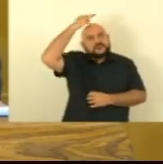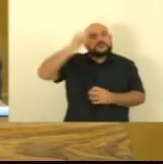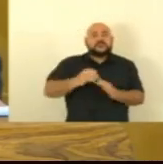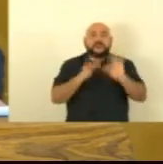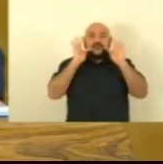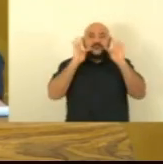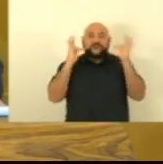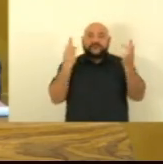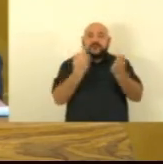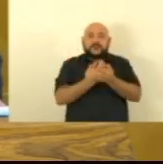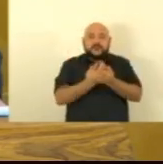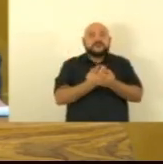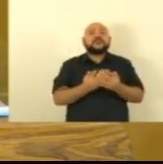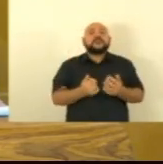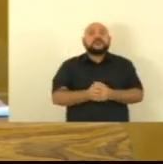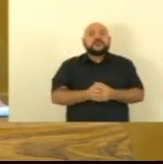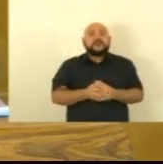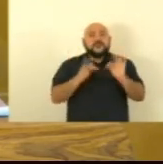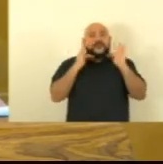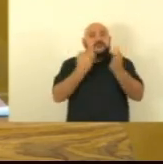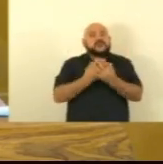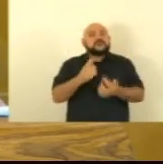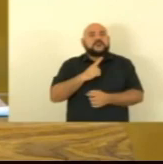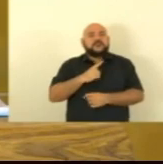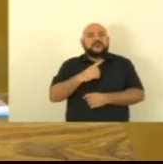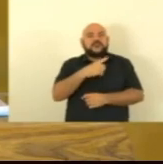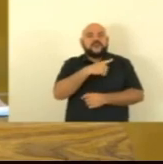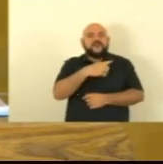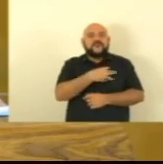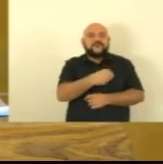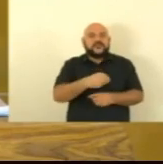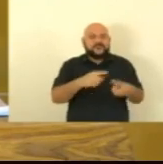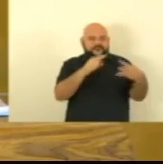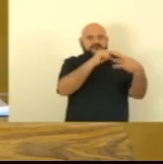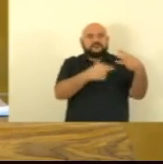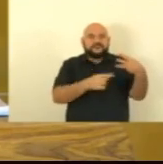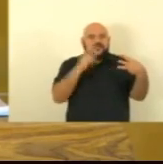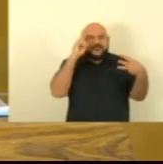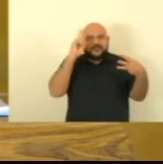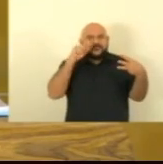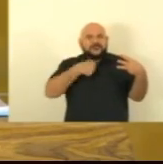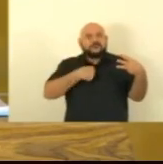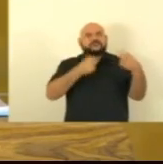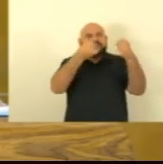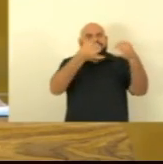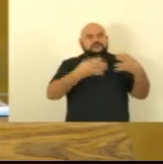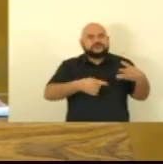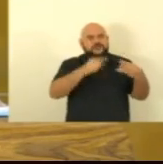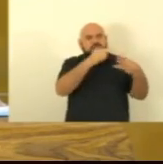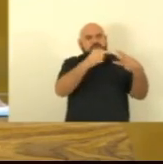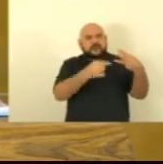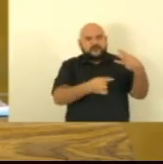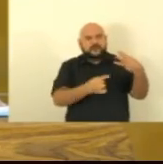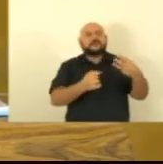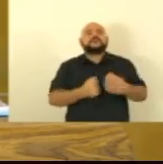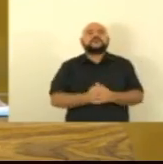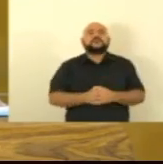Famílias atípicas capixaba. Renato Casagrande.